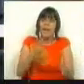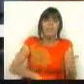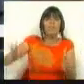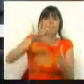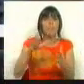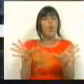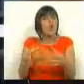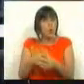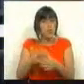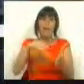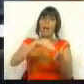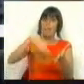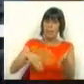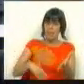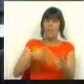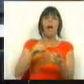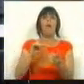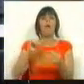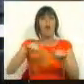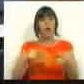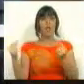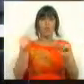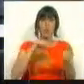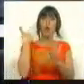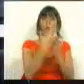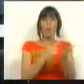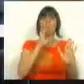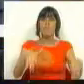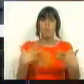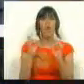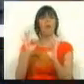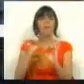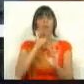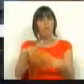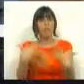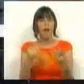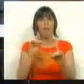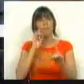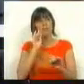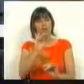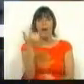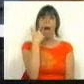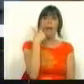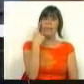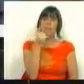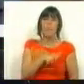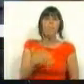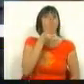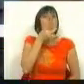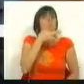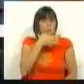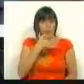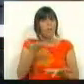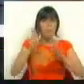Conselho. E a petição e as resoluções que aqui discutimos podem muito bem servir de sinal de alarme para uma situação que um dia